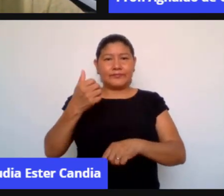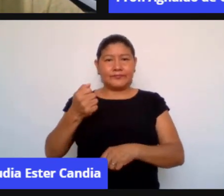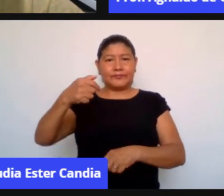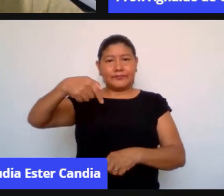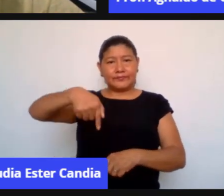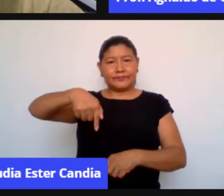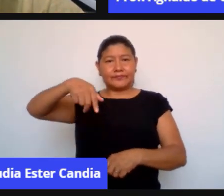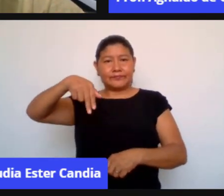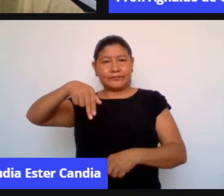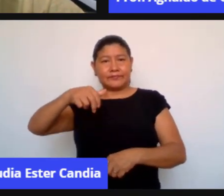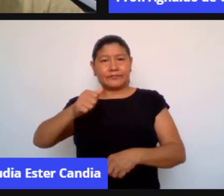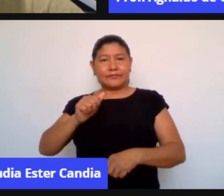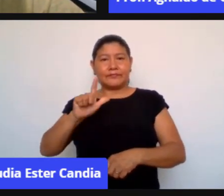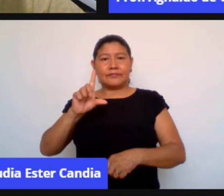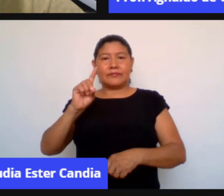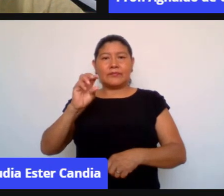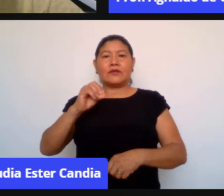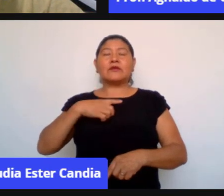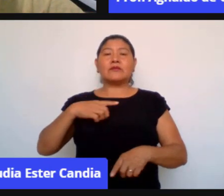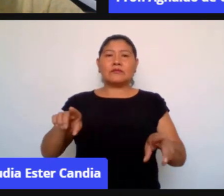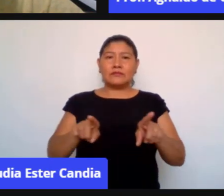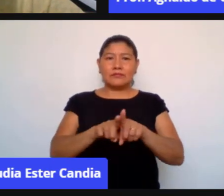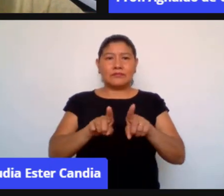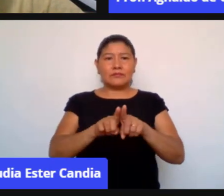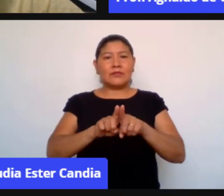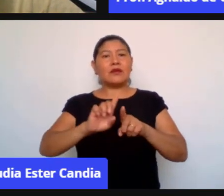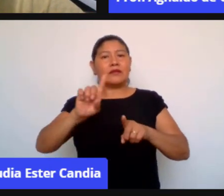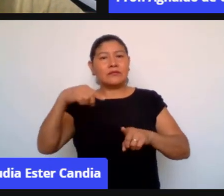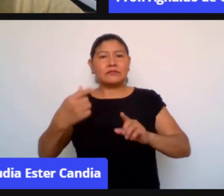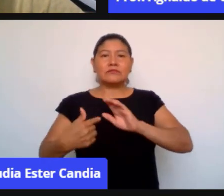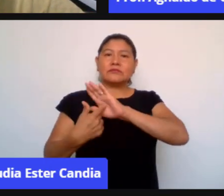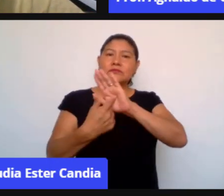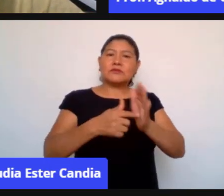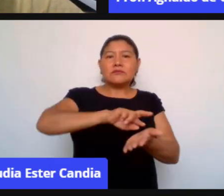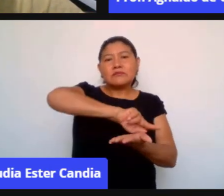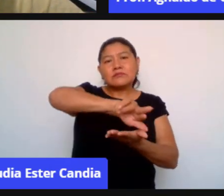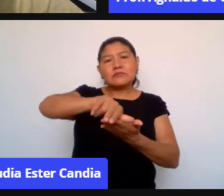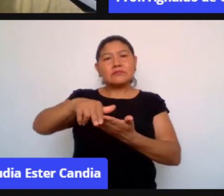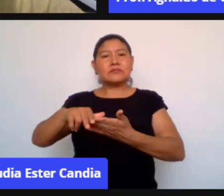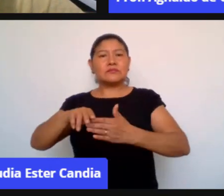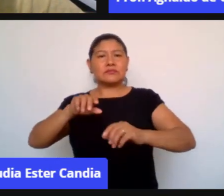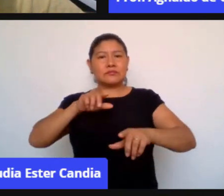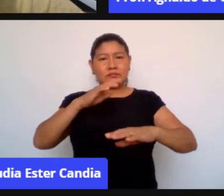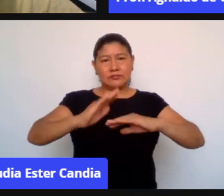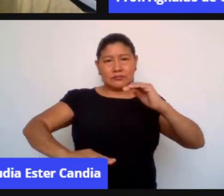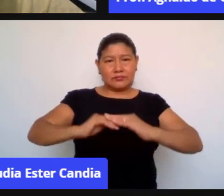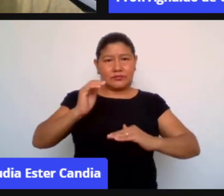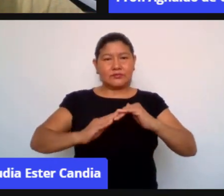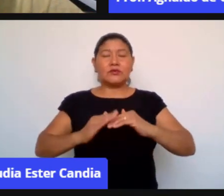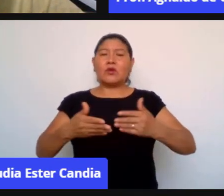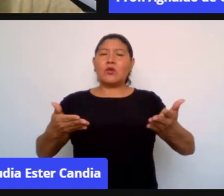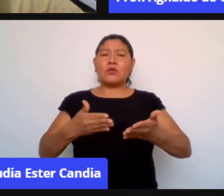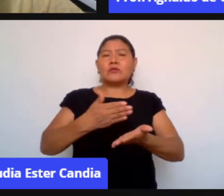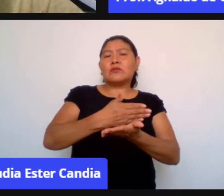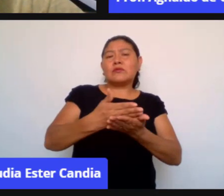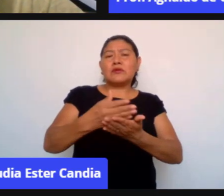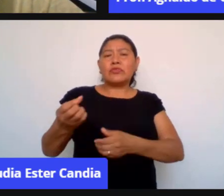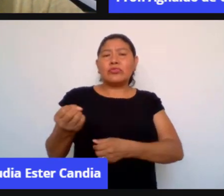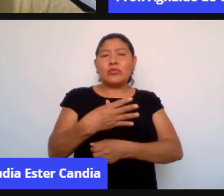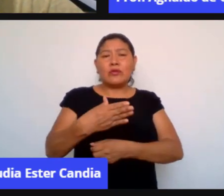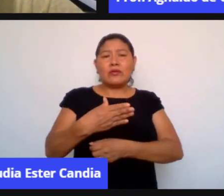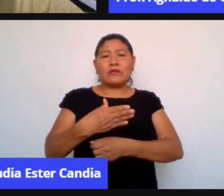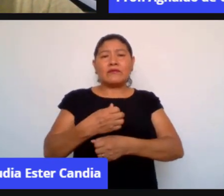nome deles. É um prazer estar com vocês aqui de novo nessa primeira formação do ano de 2021. Ela